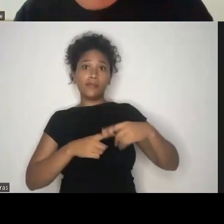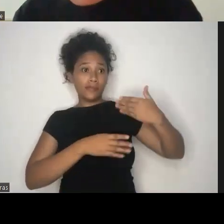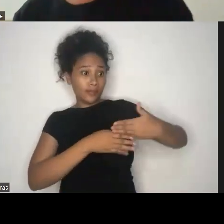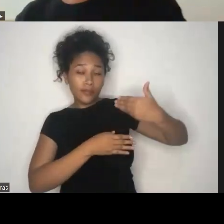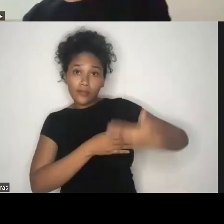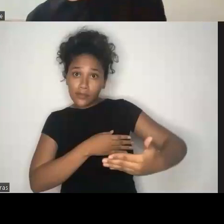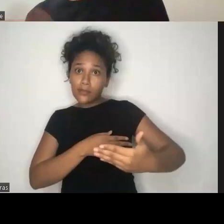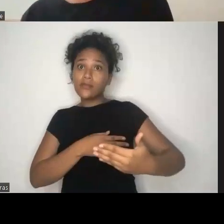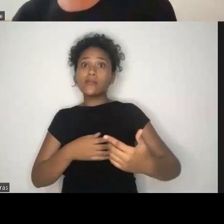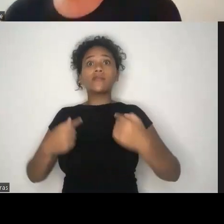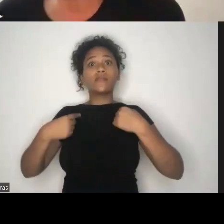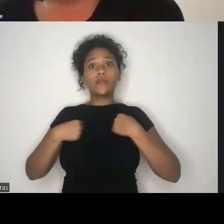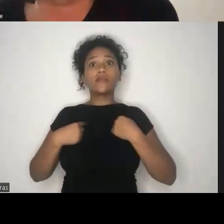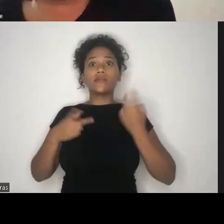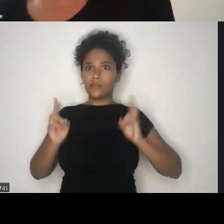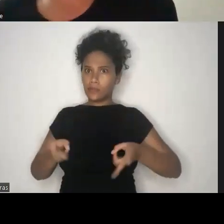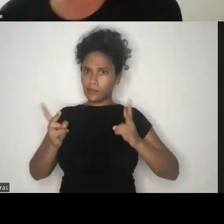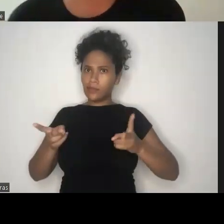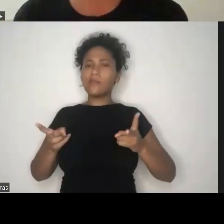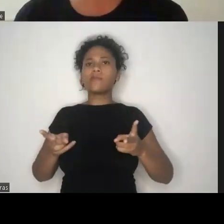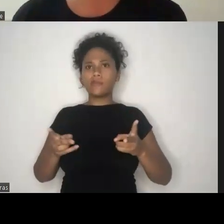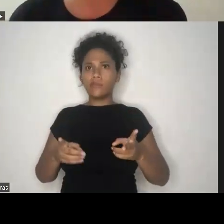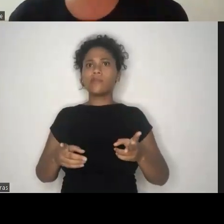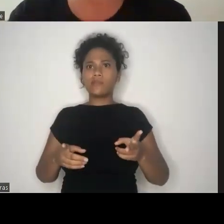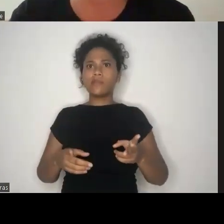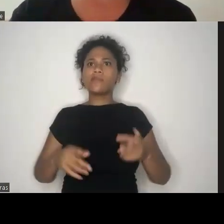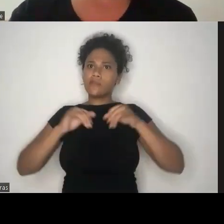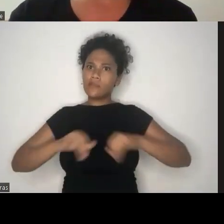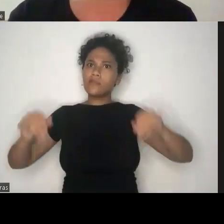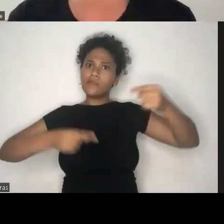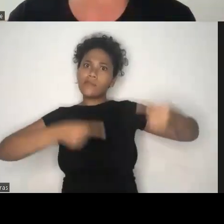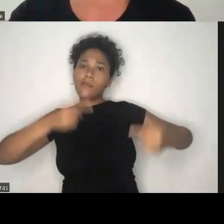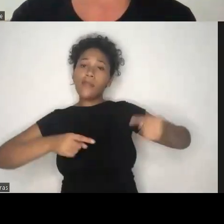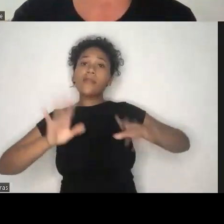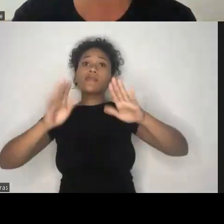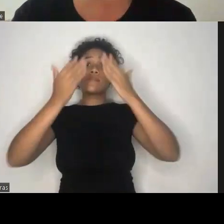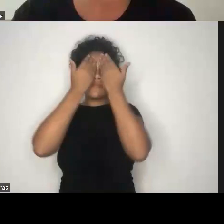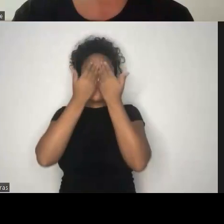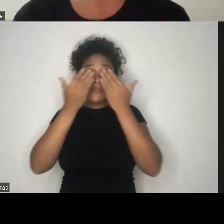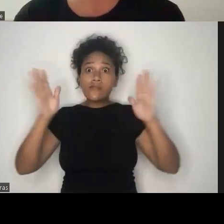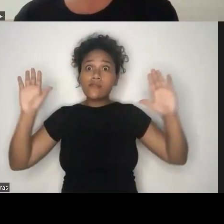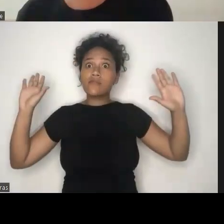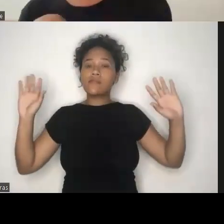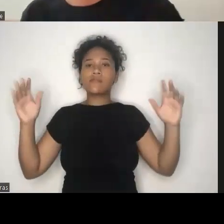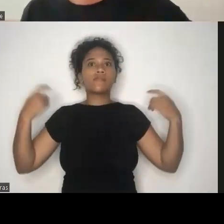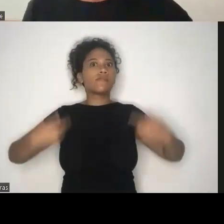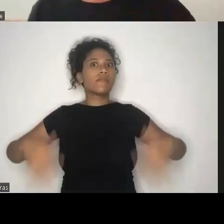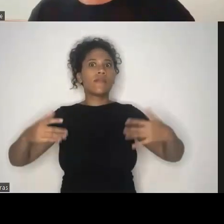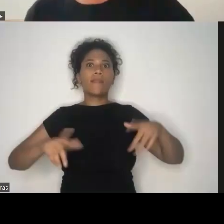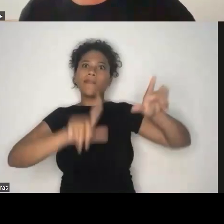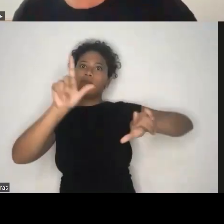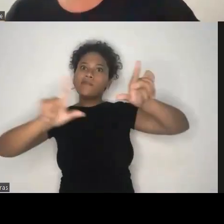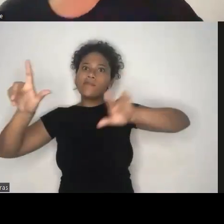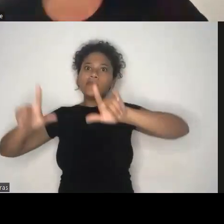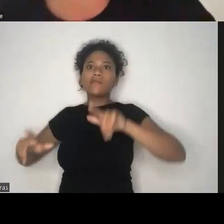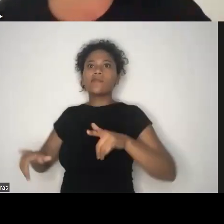eu continuei atendendo né o marketing político Mas ela me abriu muitas portas dentro da televisão e